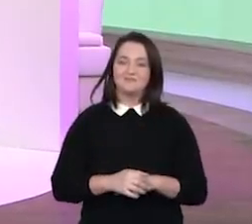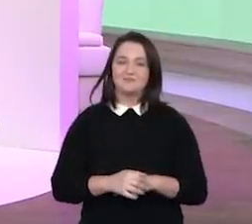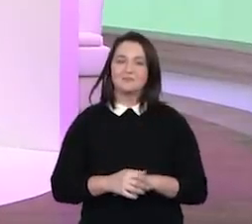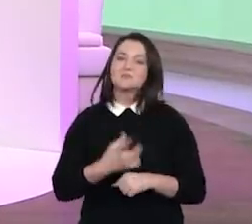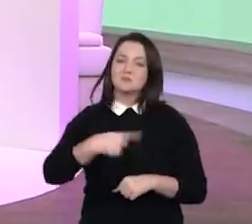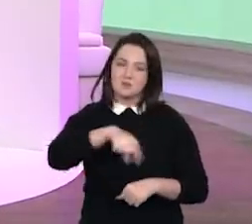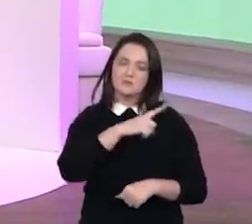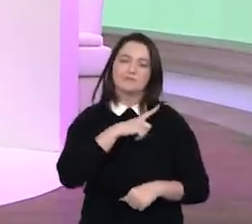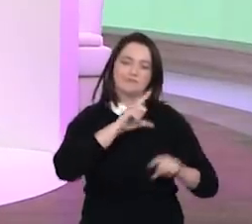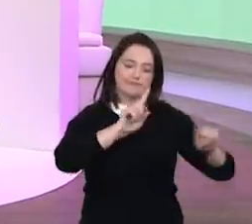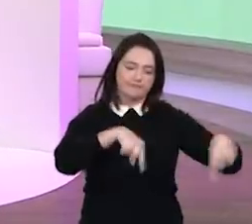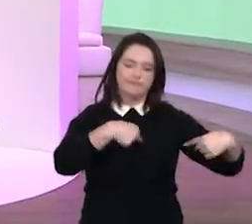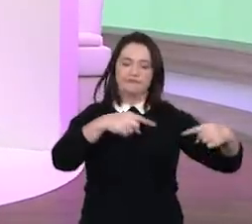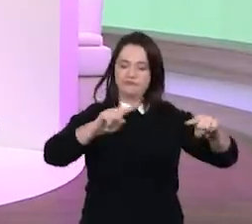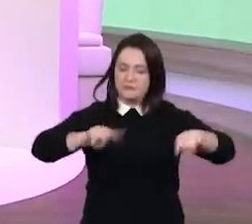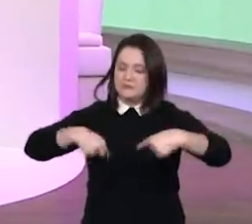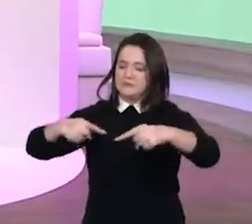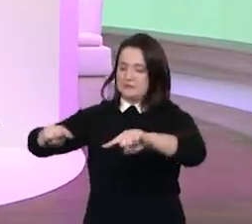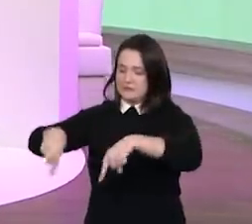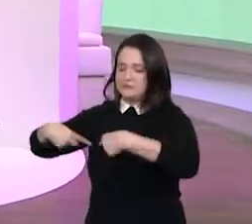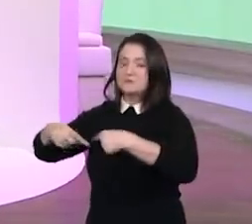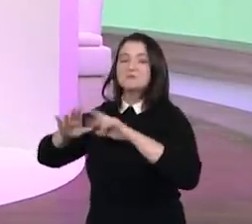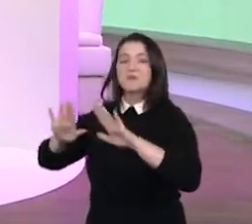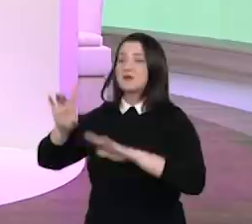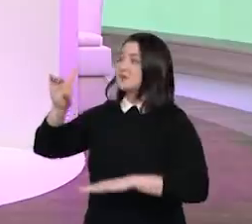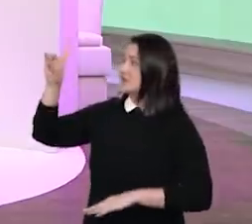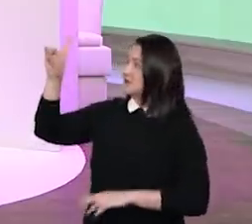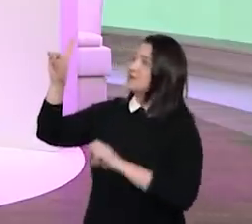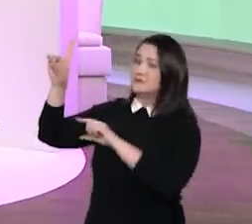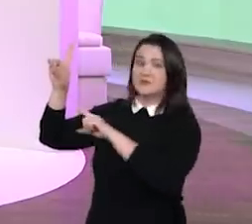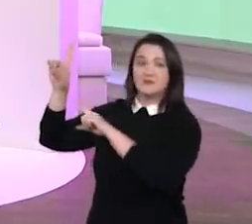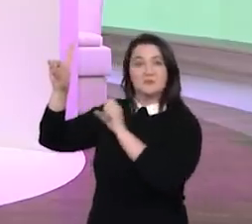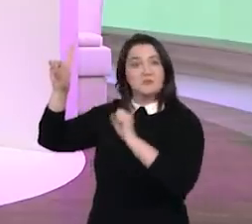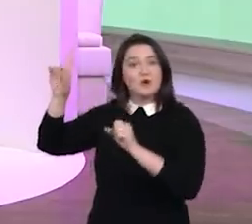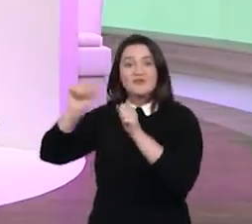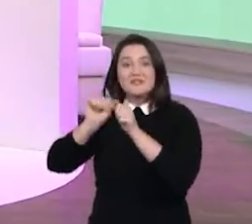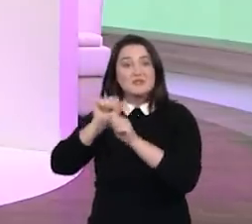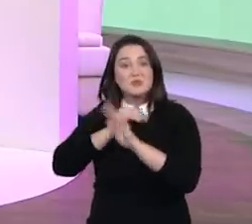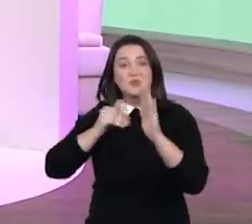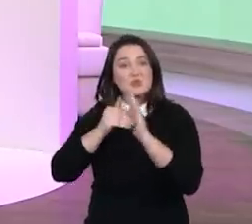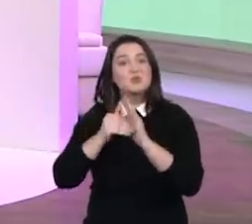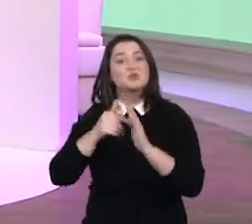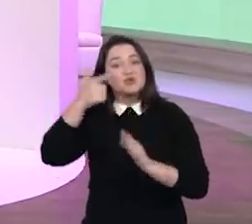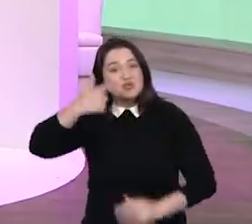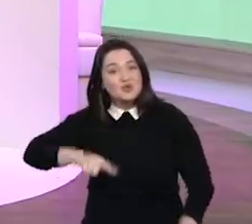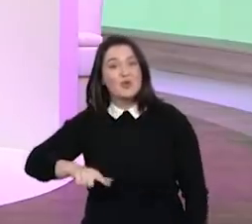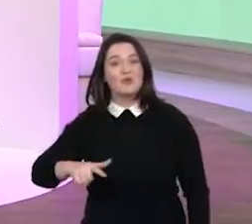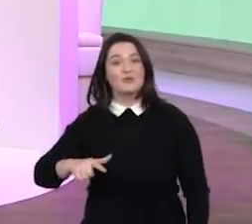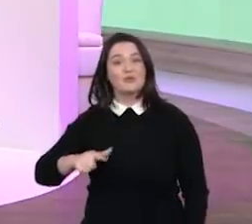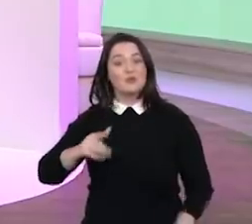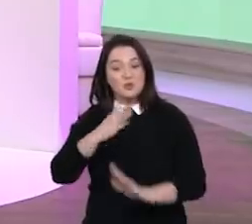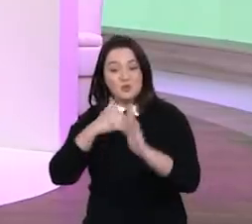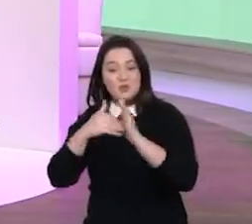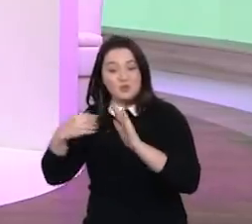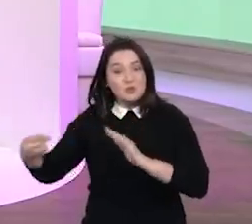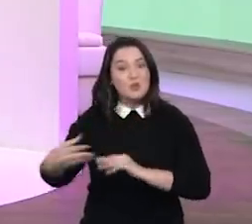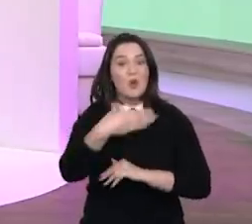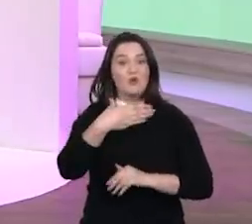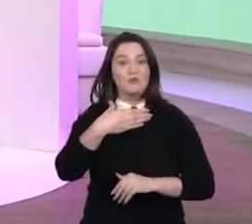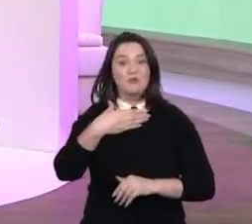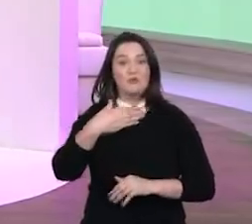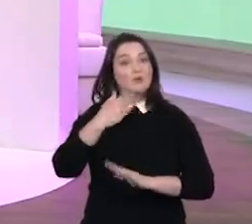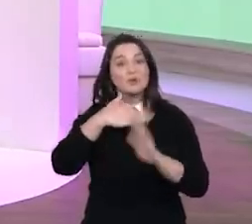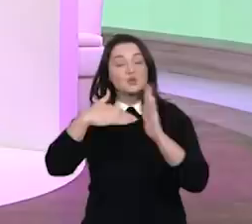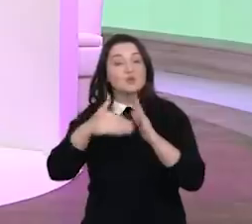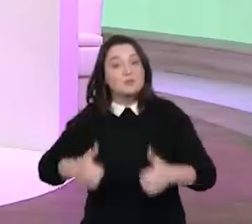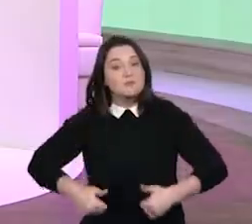muitos desafios, mas Deus pode fazer tudo de novo, e tudo novo, tudo melhor. Ele pode fazer com que